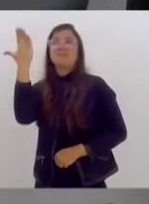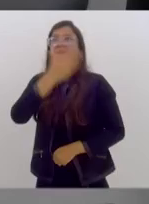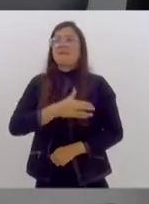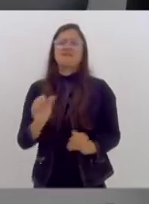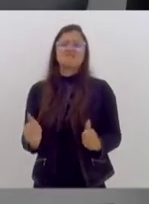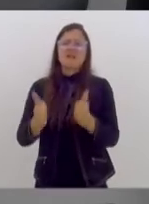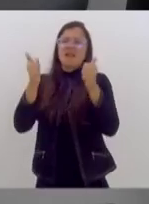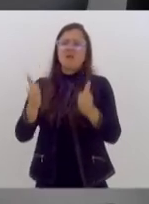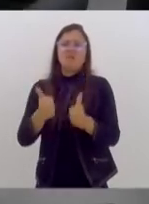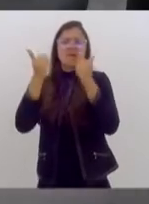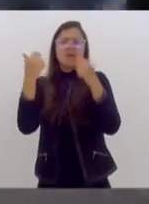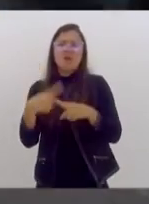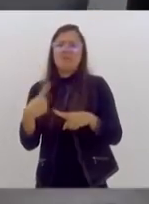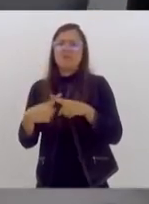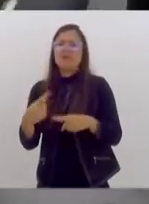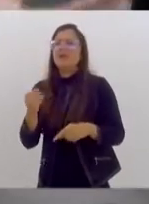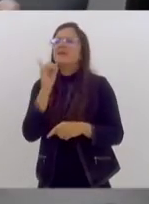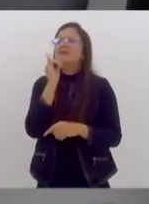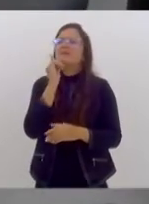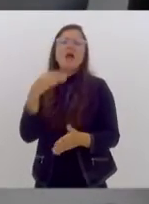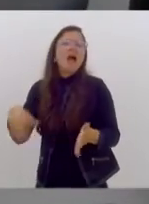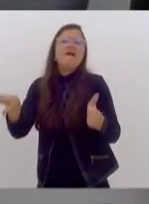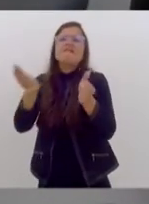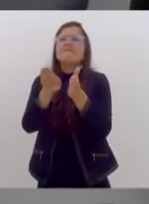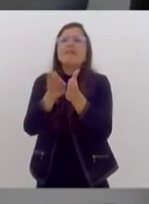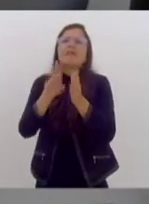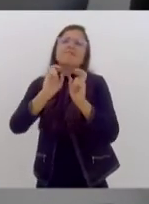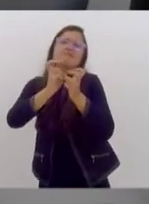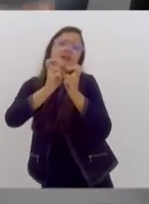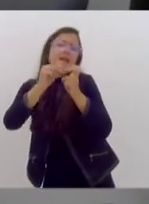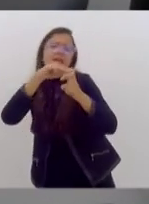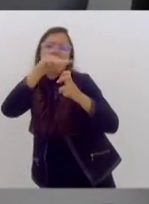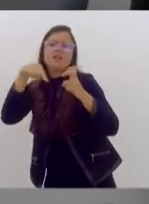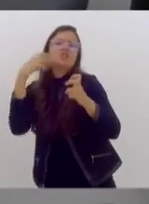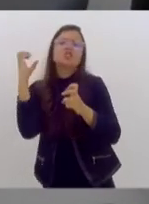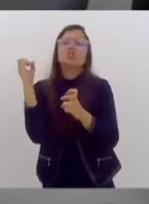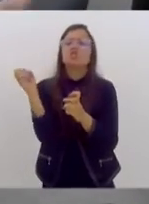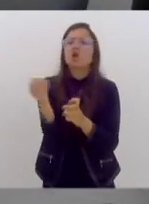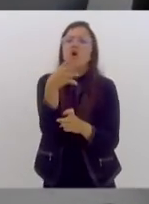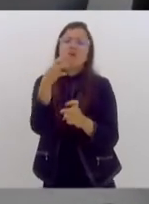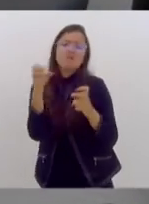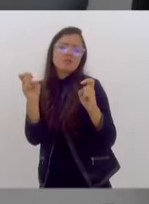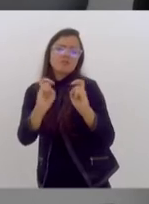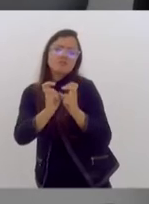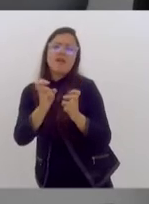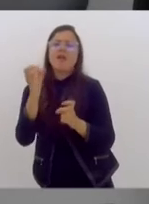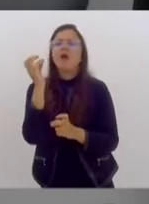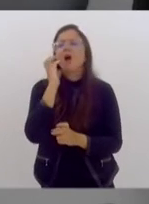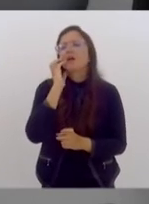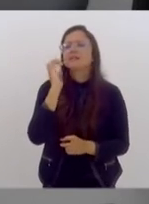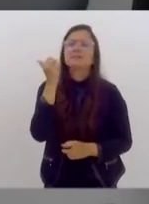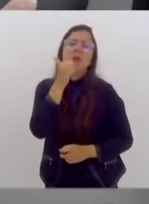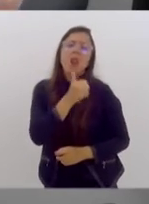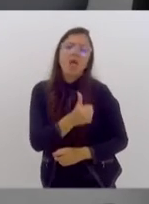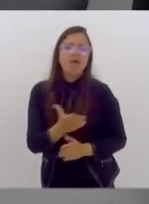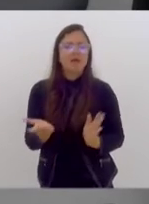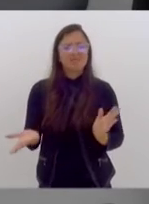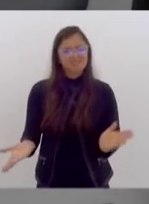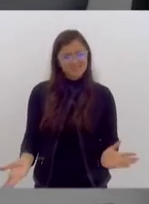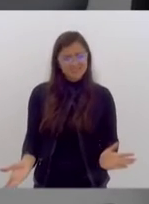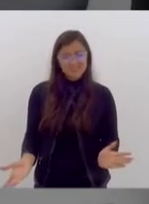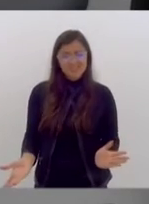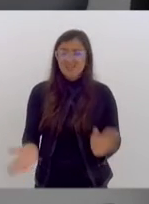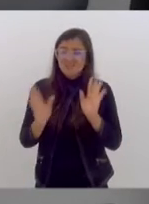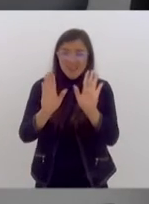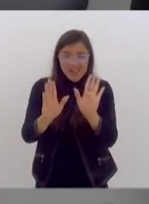vagão separado vagãos novos separado para as crise enfim o descaso danado eu